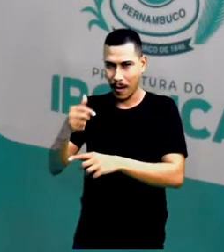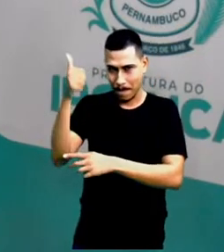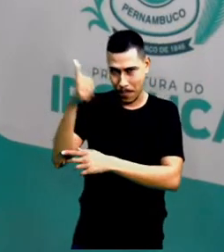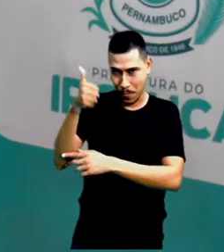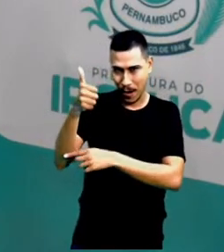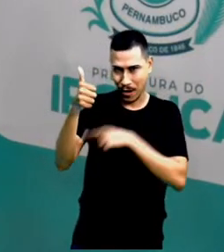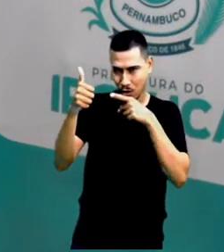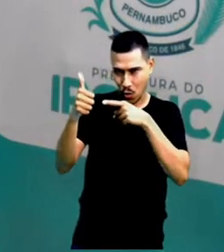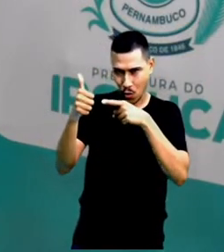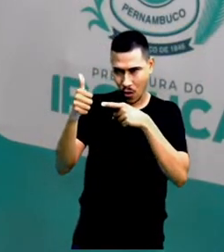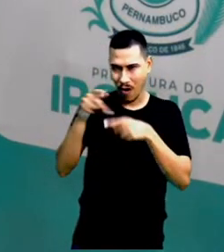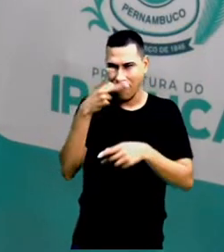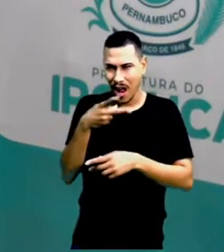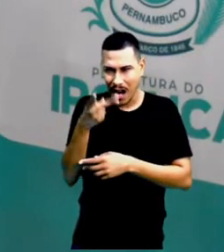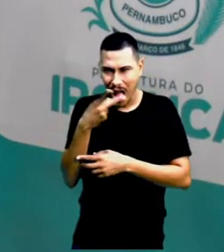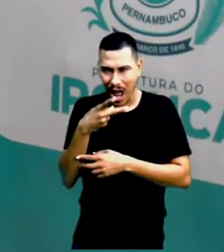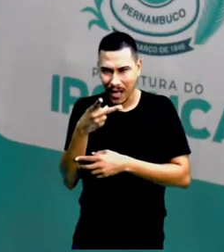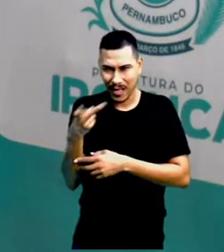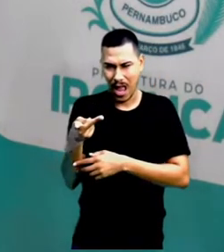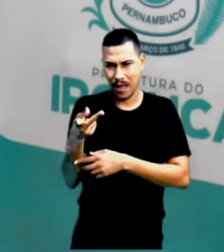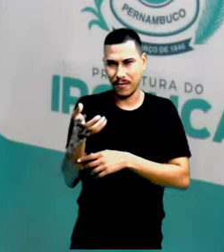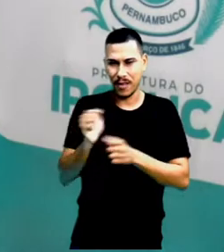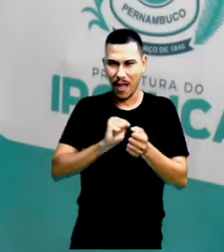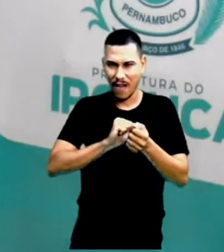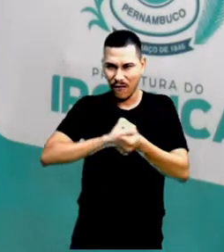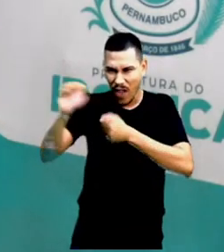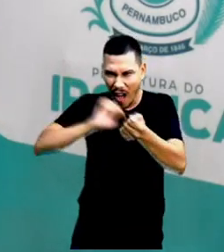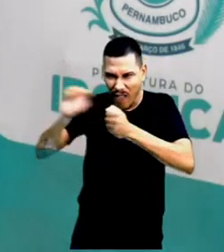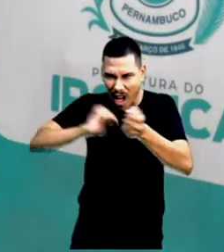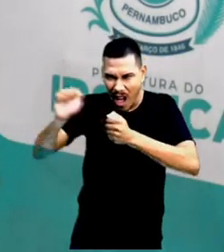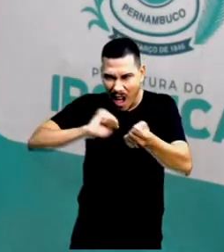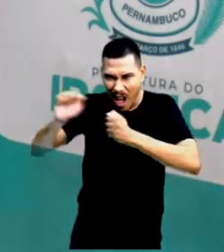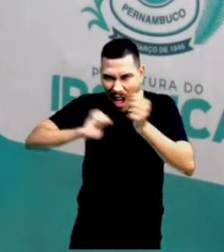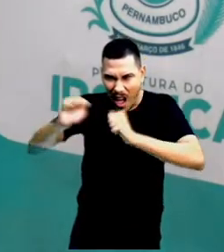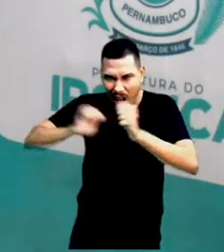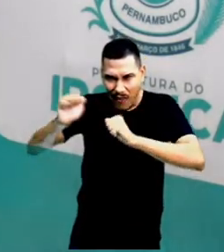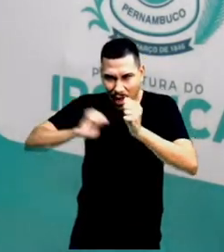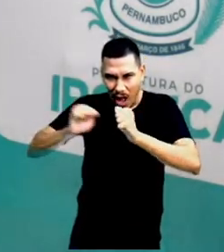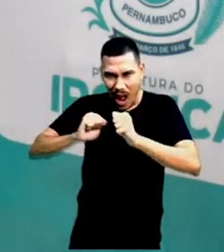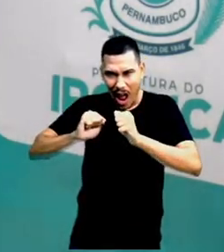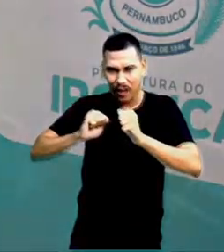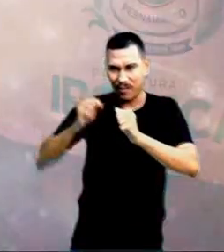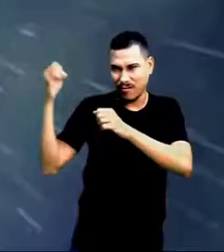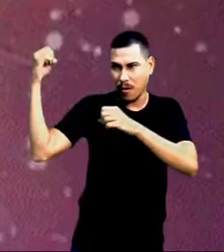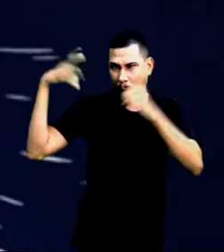a velocidade da luz. Você já ouviu falar?